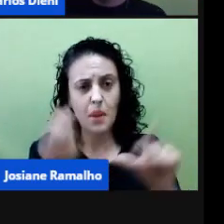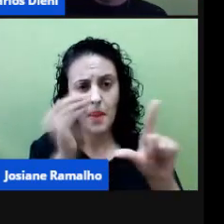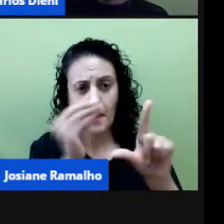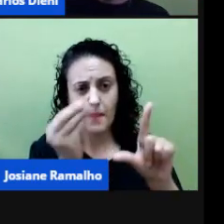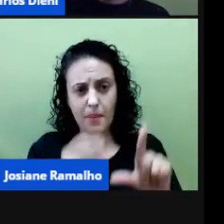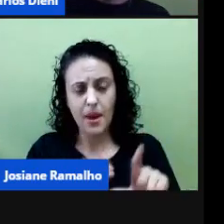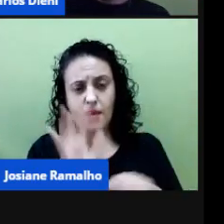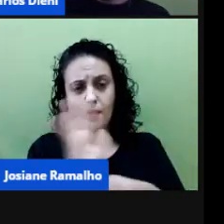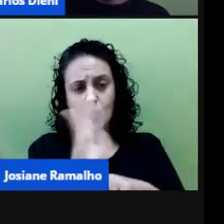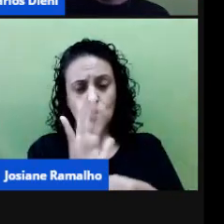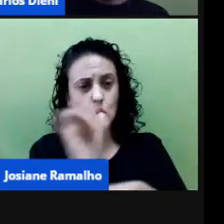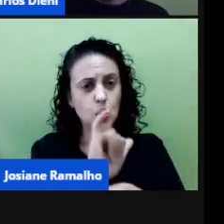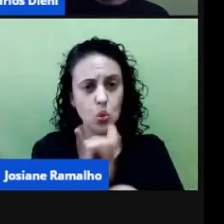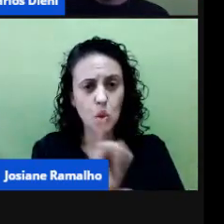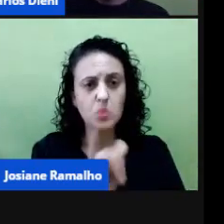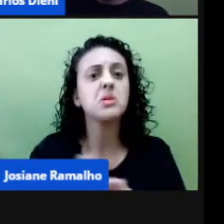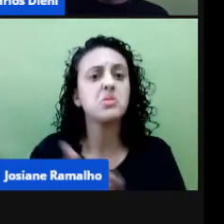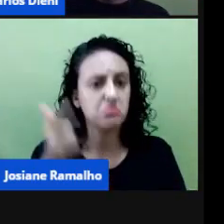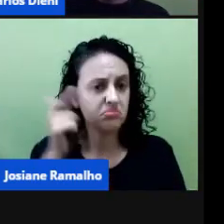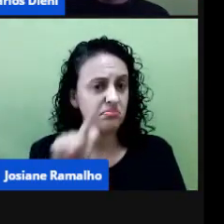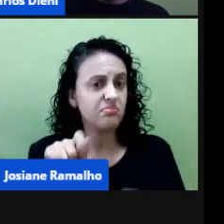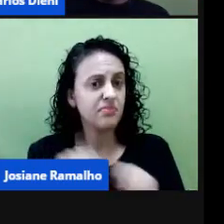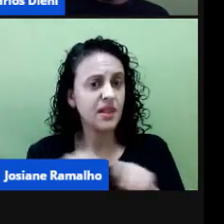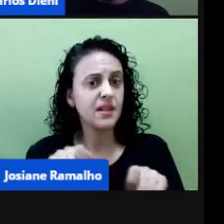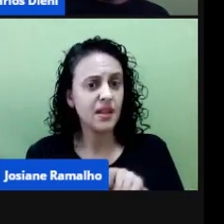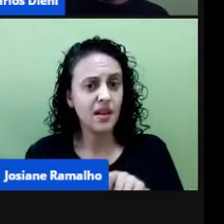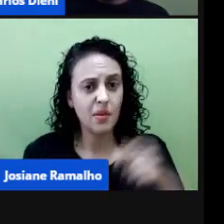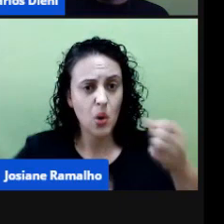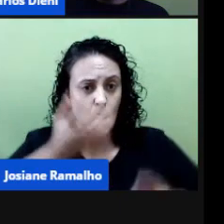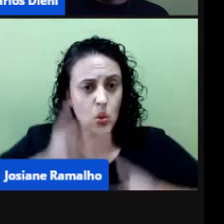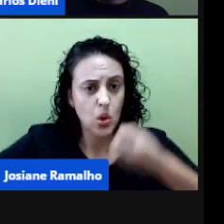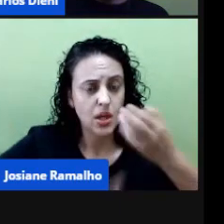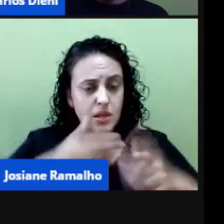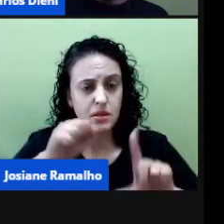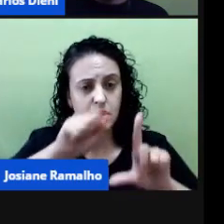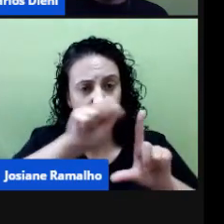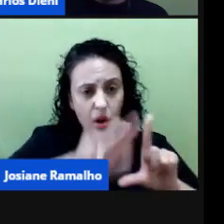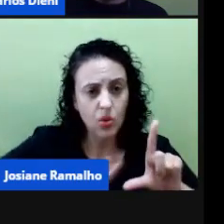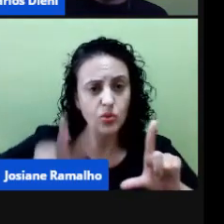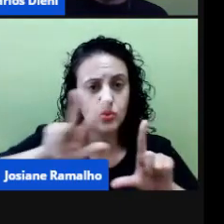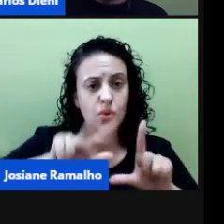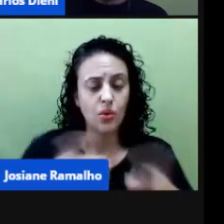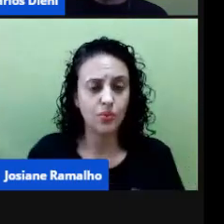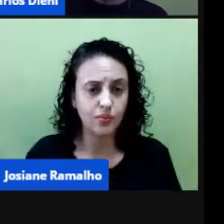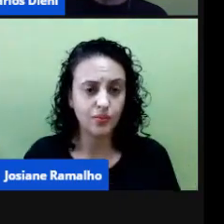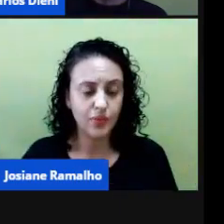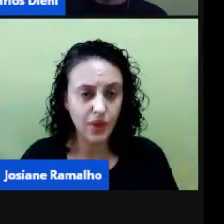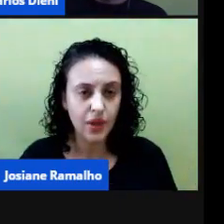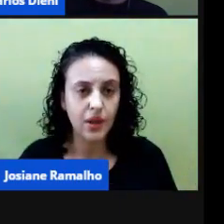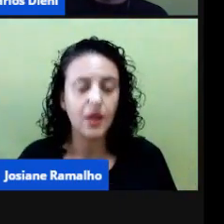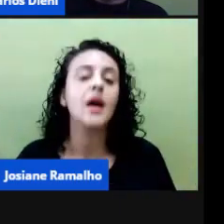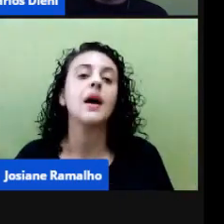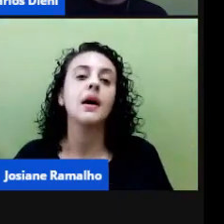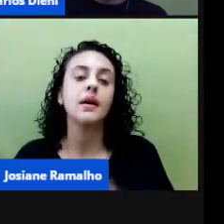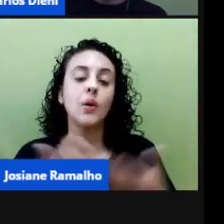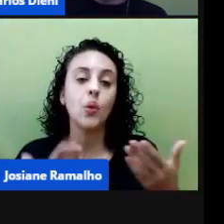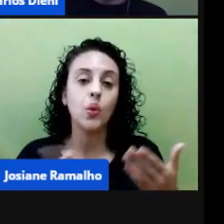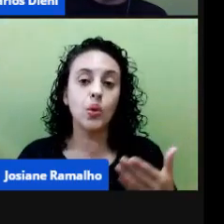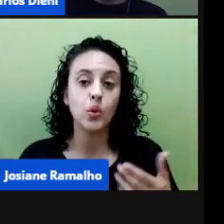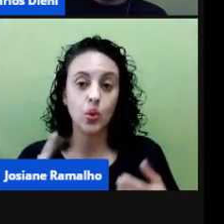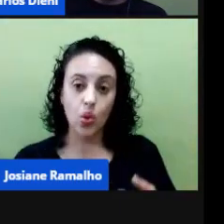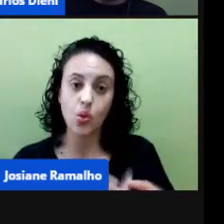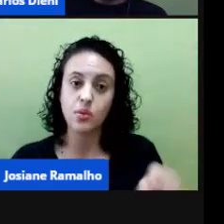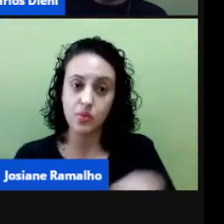cotidiano. E a gente, aos poucos, bom, a gente vai trabalhar com isso nesse nosso curso, com essa